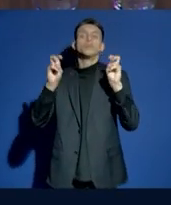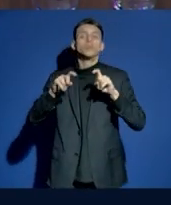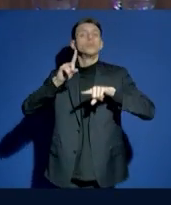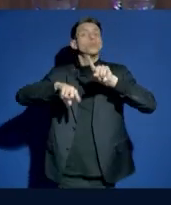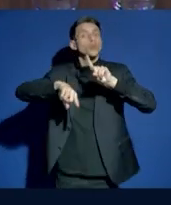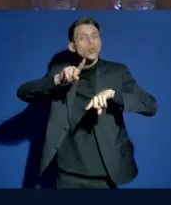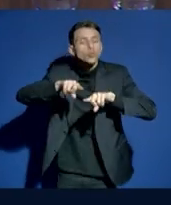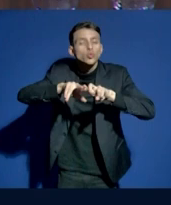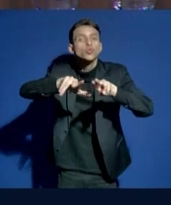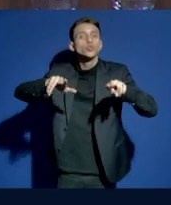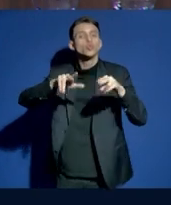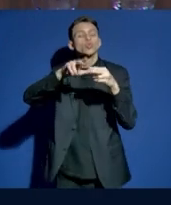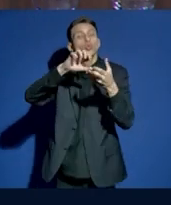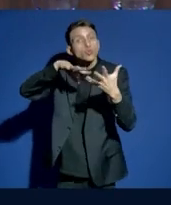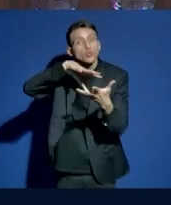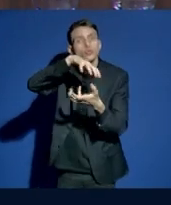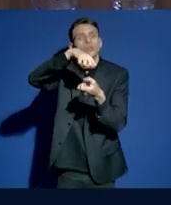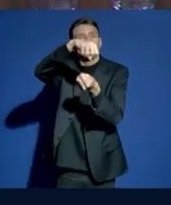sustentáveis.